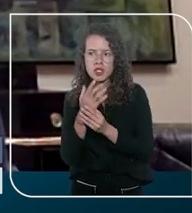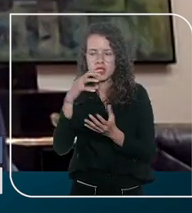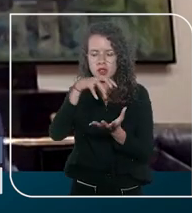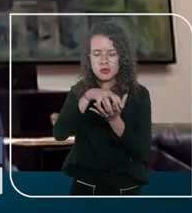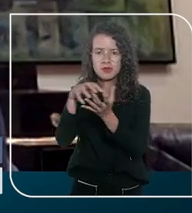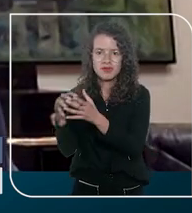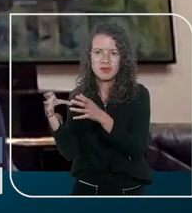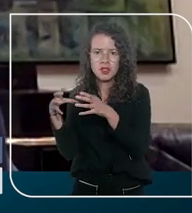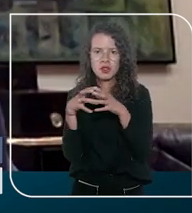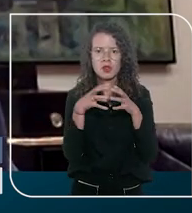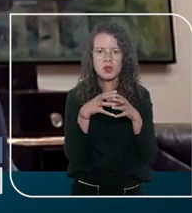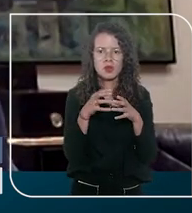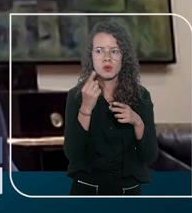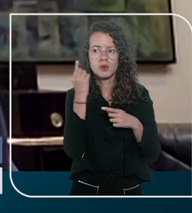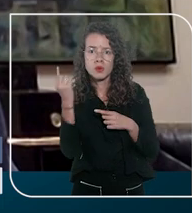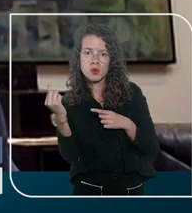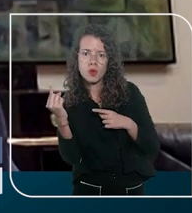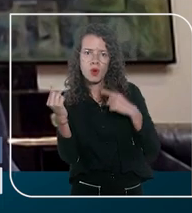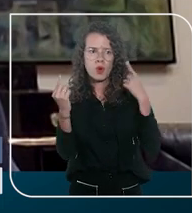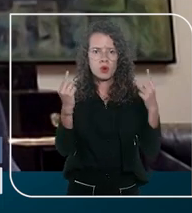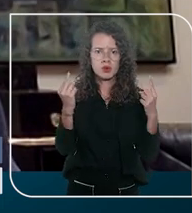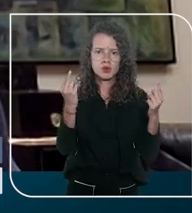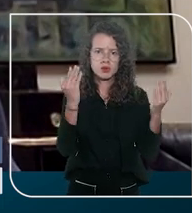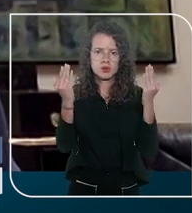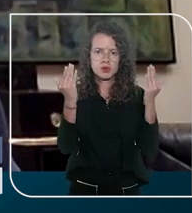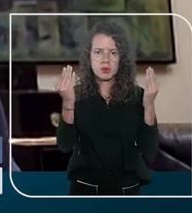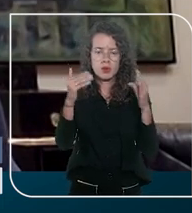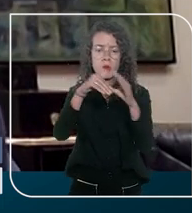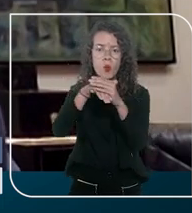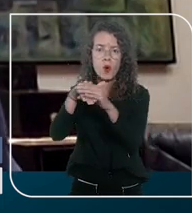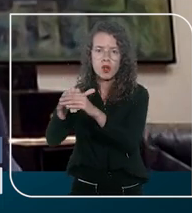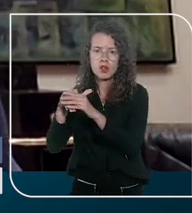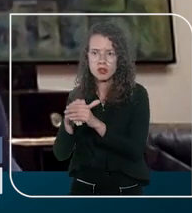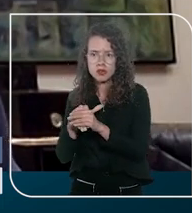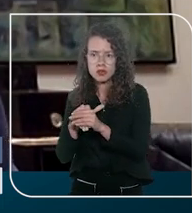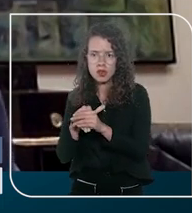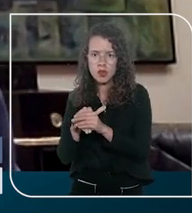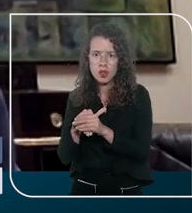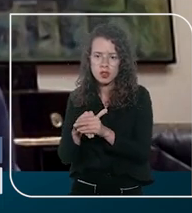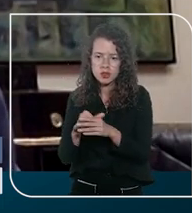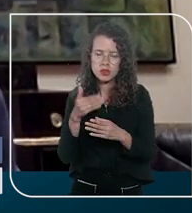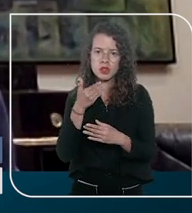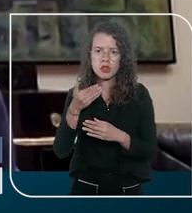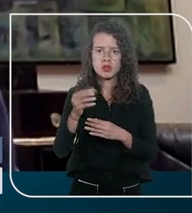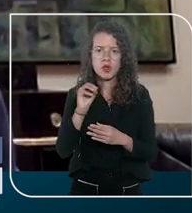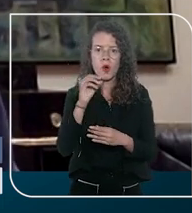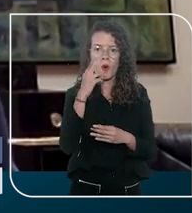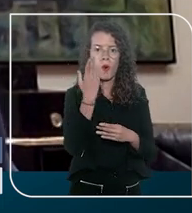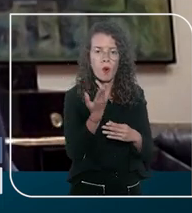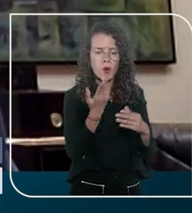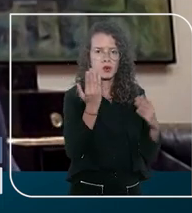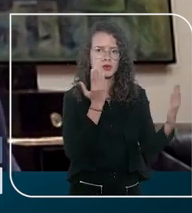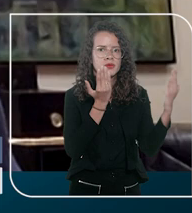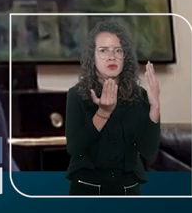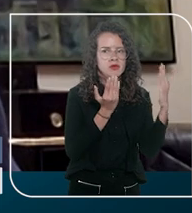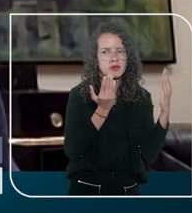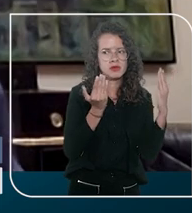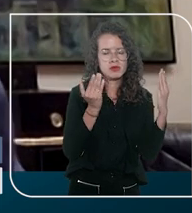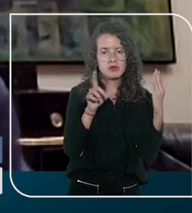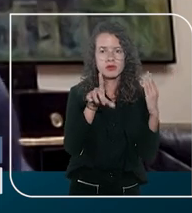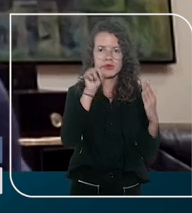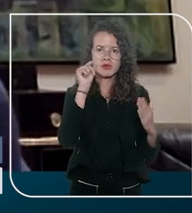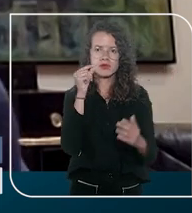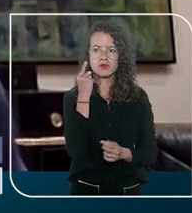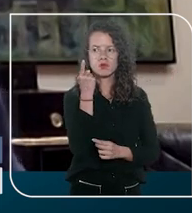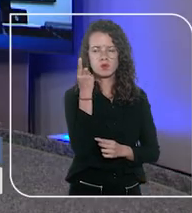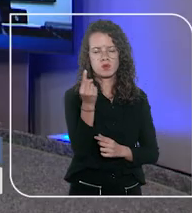Então, ela tem que optar pelo acórdão recorrido ou pelo acórdão paradigma, essa é a sua pergunta. Pela lógica, a